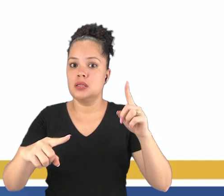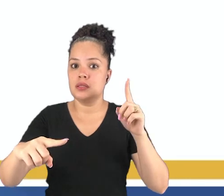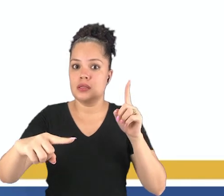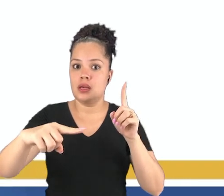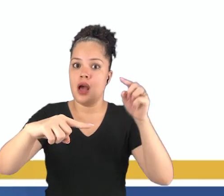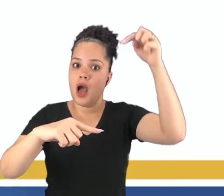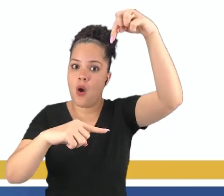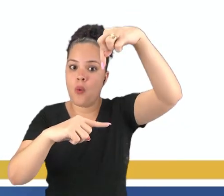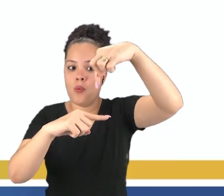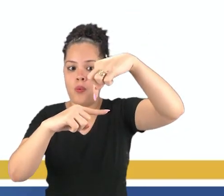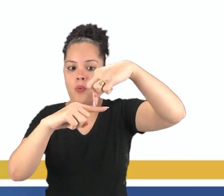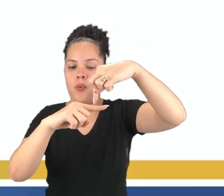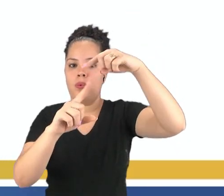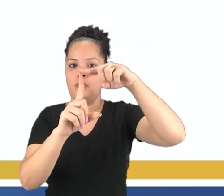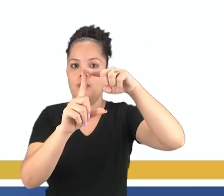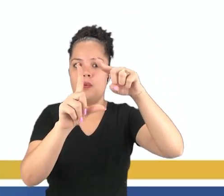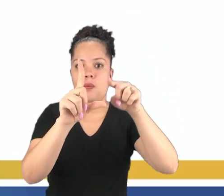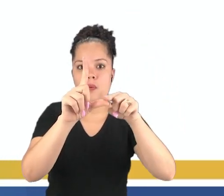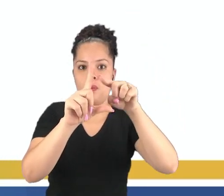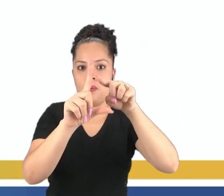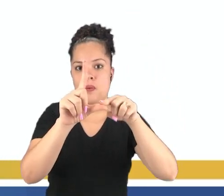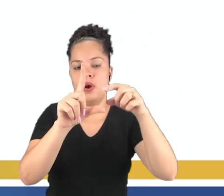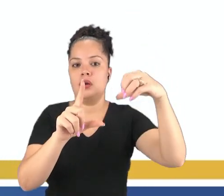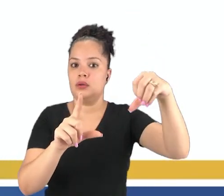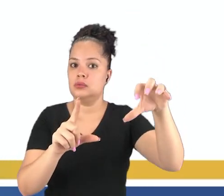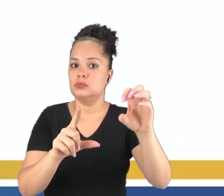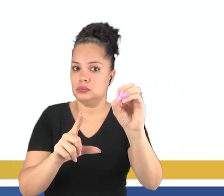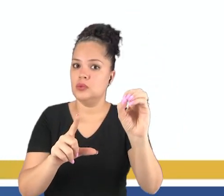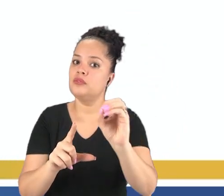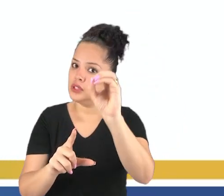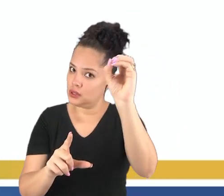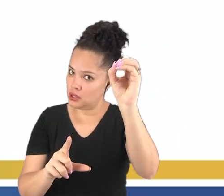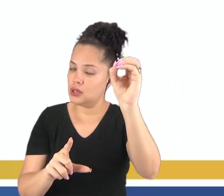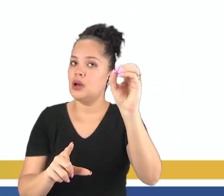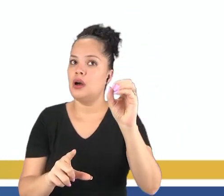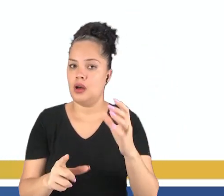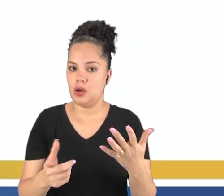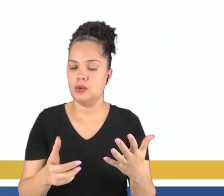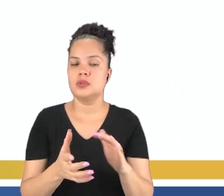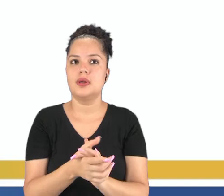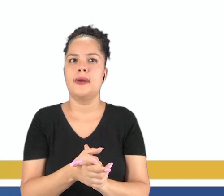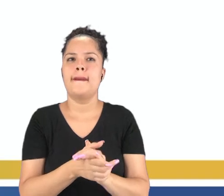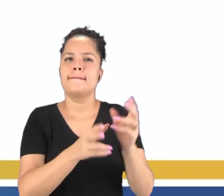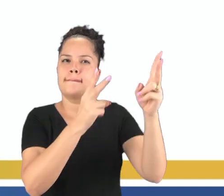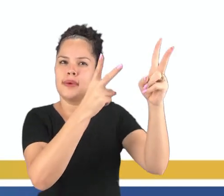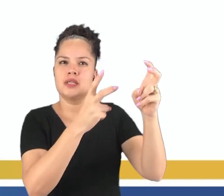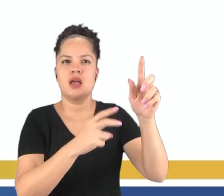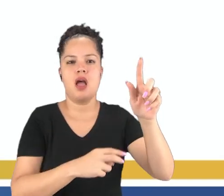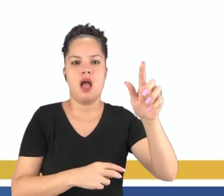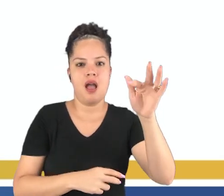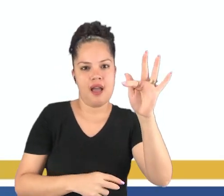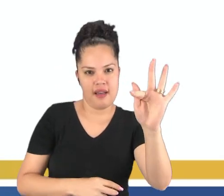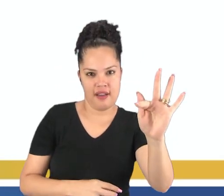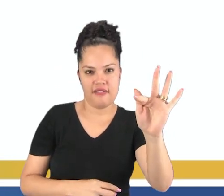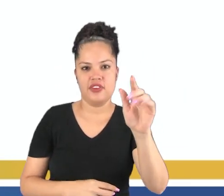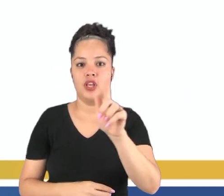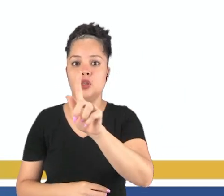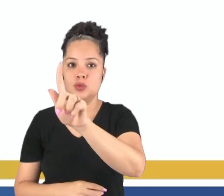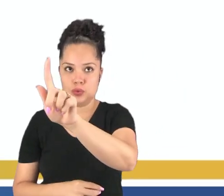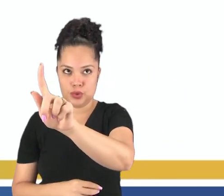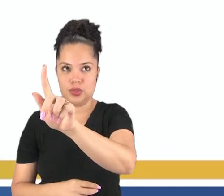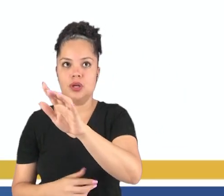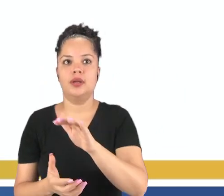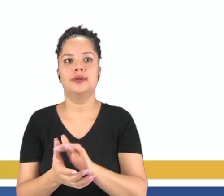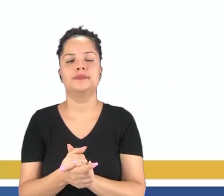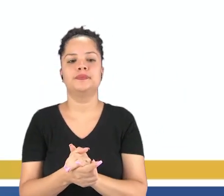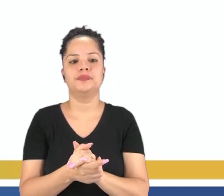90 graus, né? Observe aí os segmentos em azul, o segmento FG e o segmento ED.